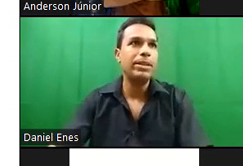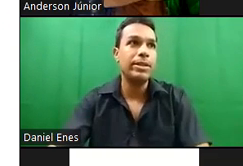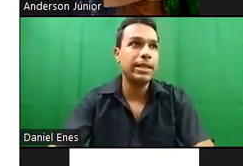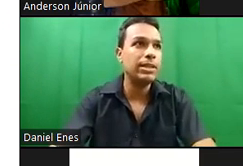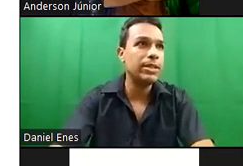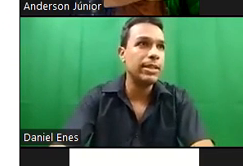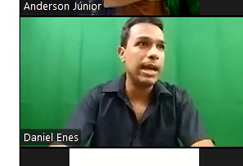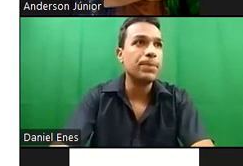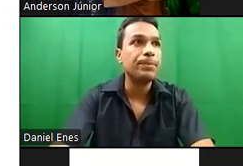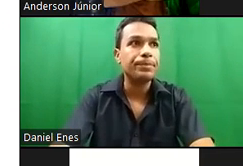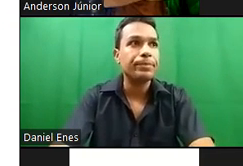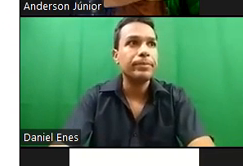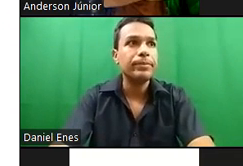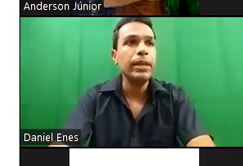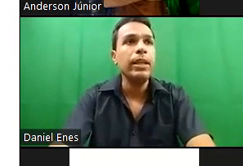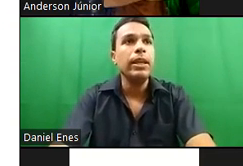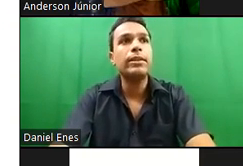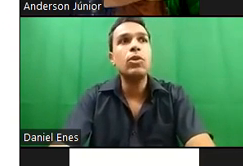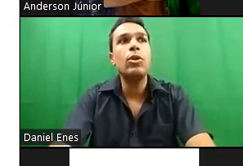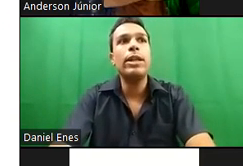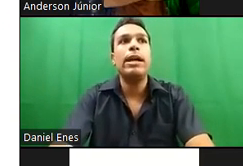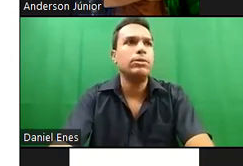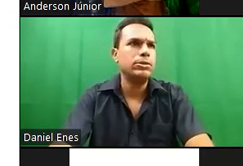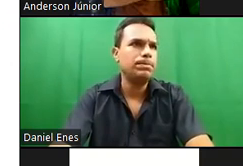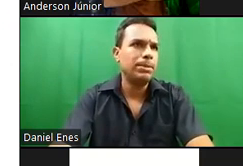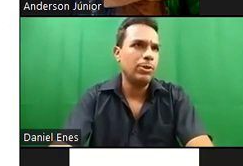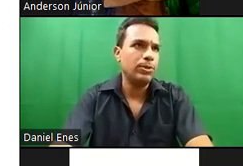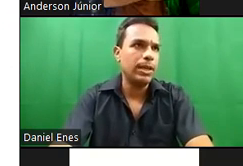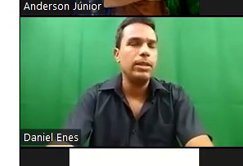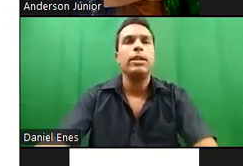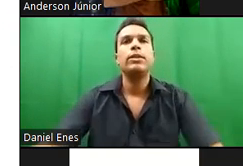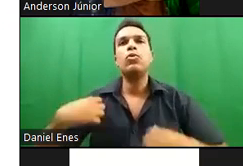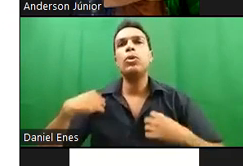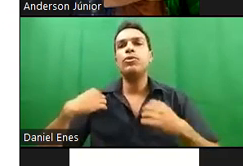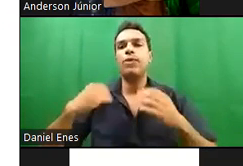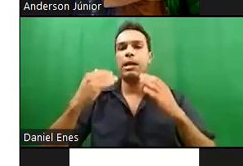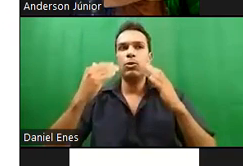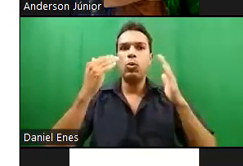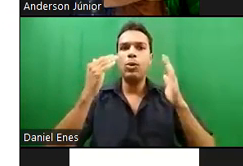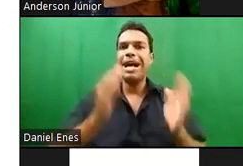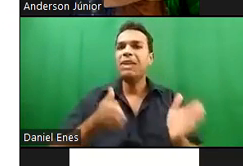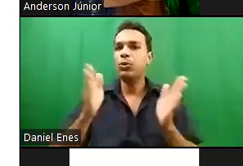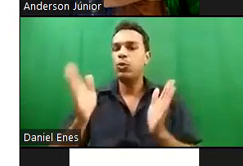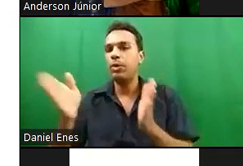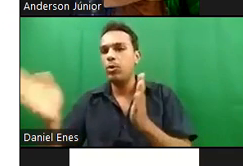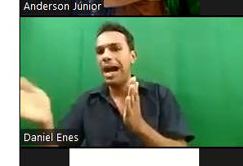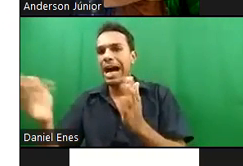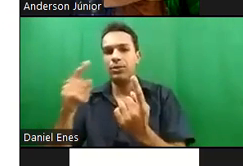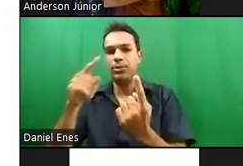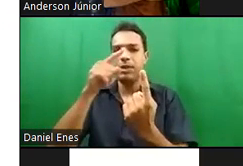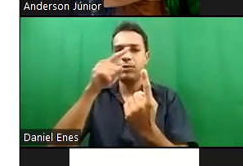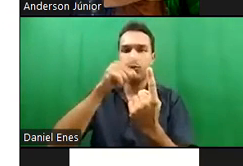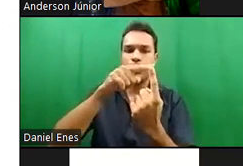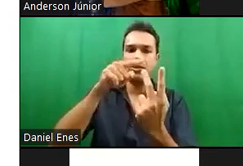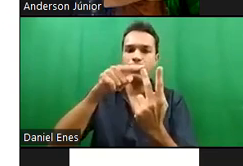Ai, perdão, essa é na língua de sinais. Então, volta. Então, quando eu falo o gato comeu o rato,